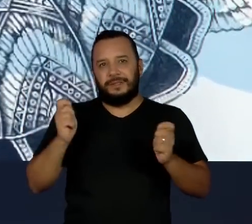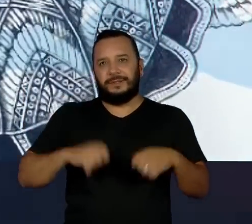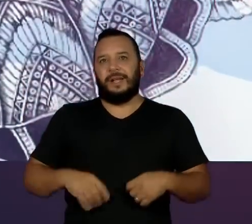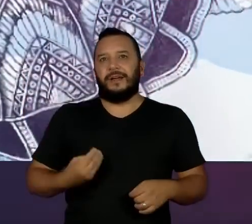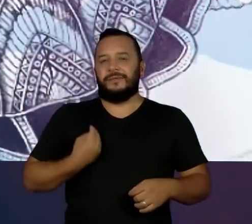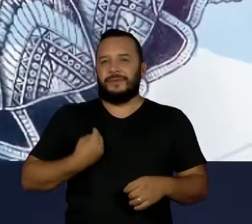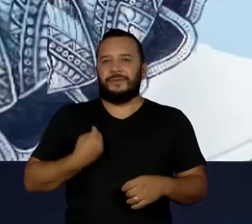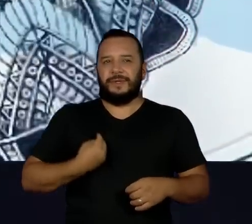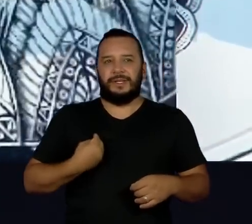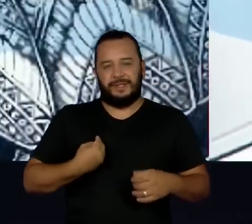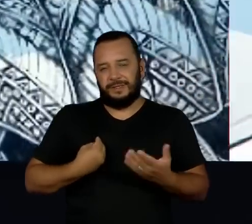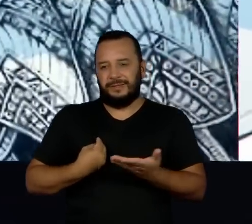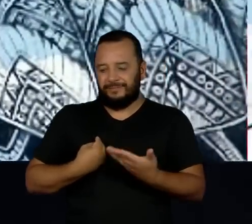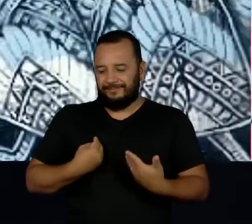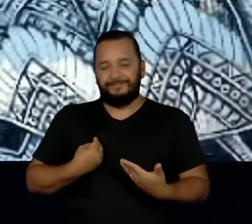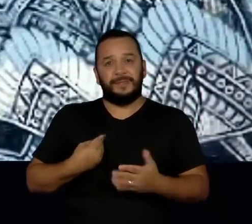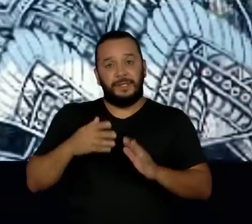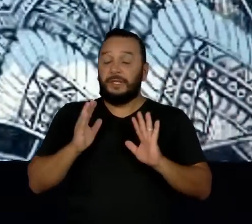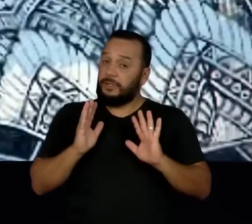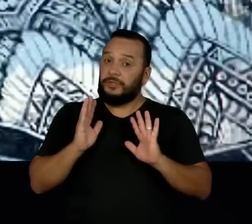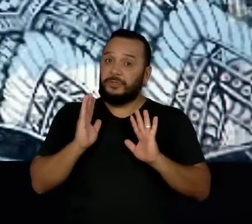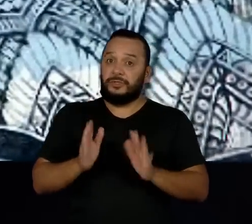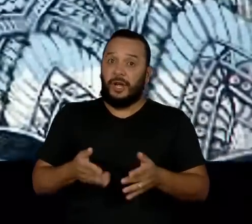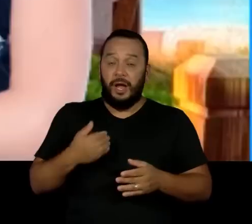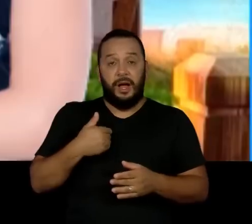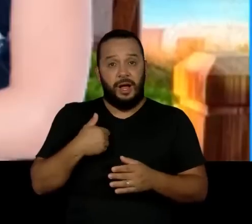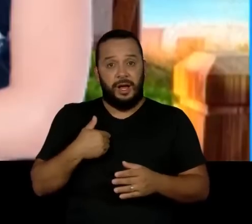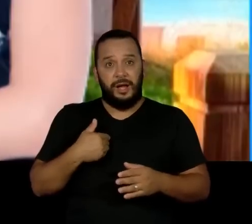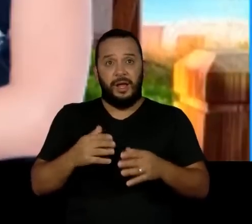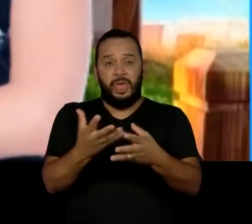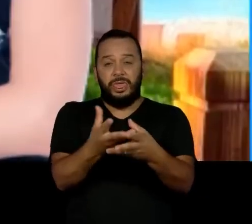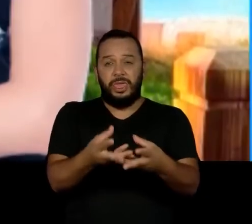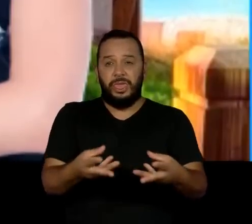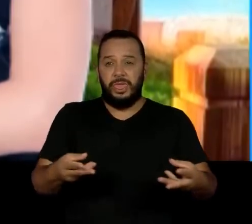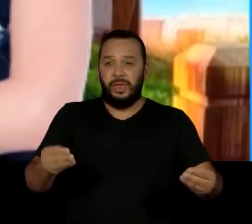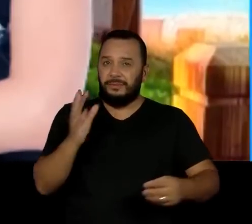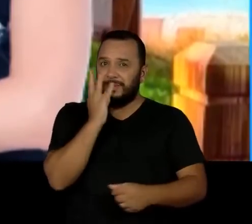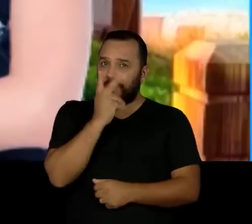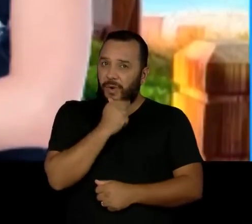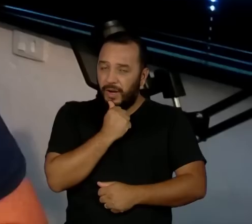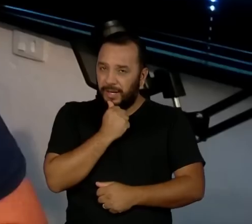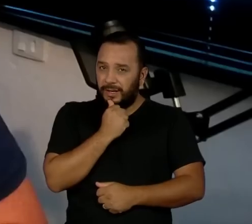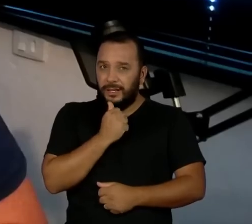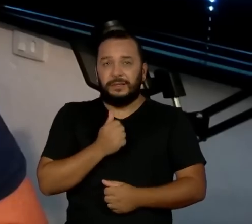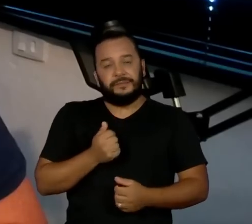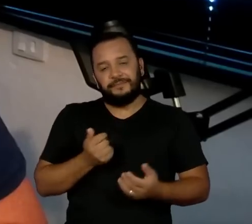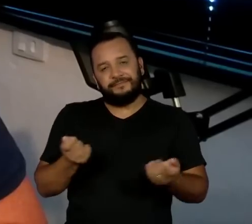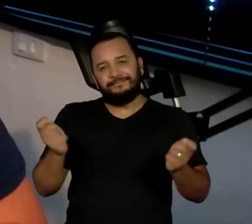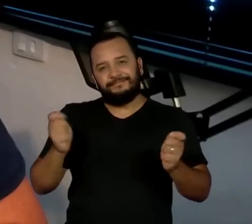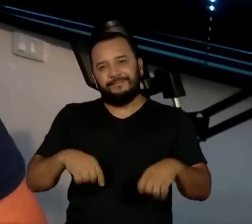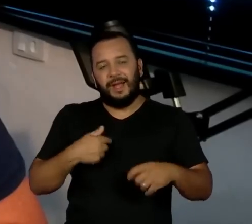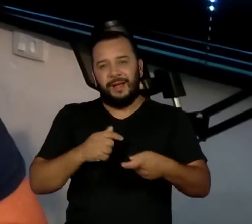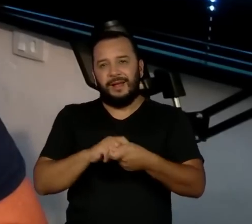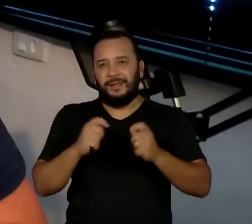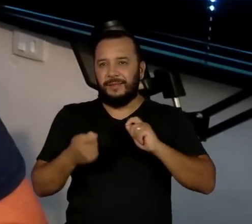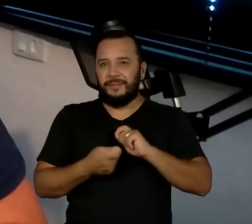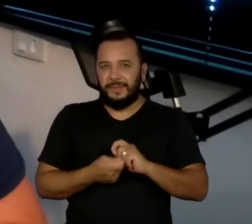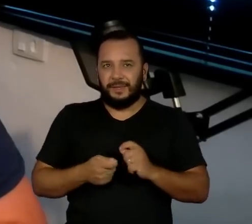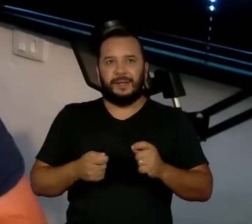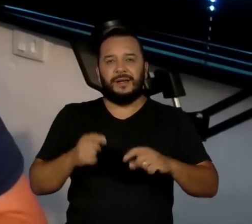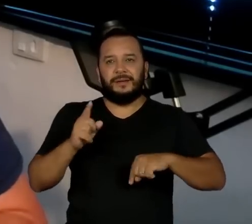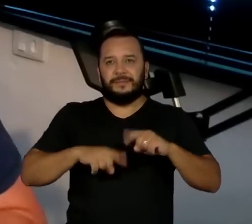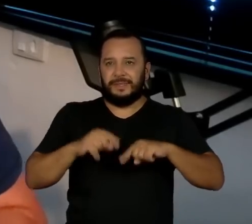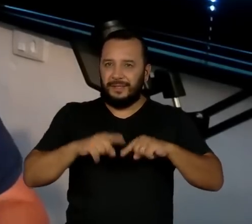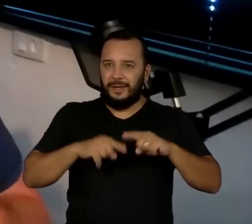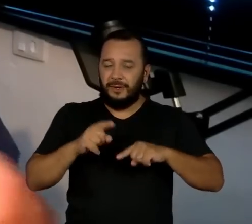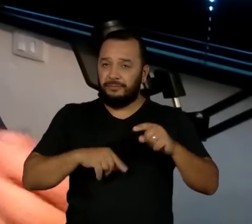levaria séculos para se degradar na natureza. É o chamado upcycling. O que está no mar está